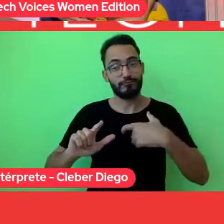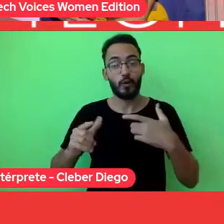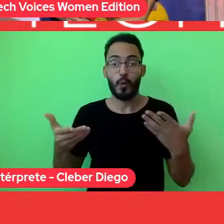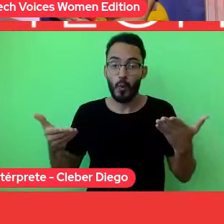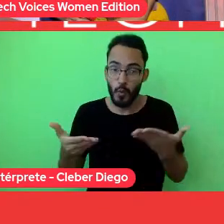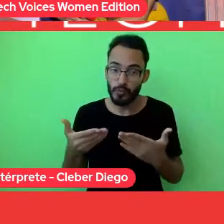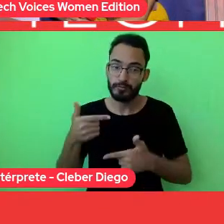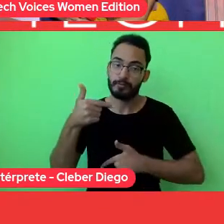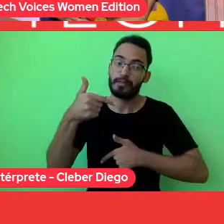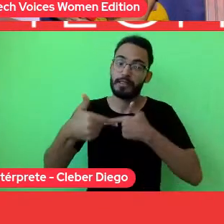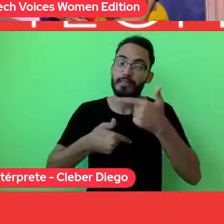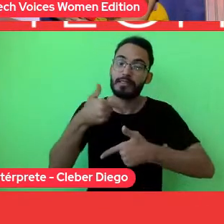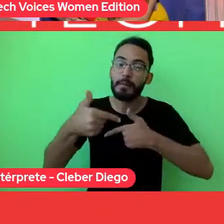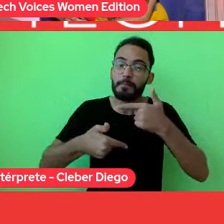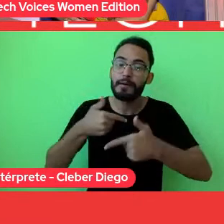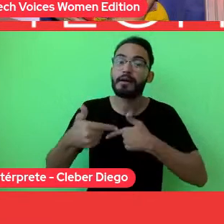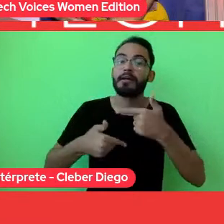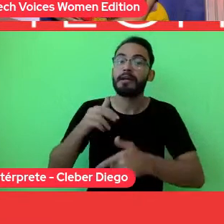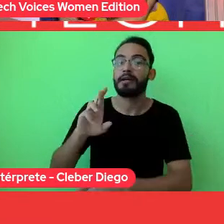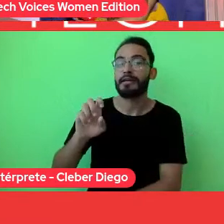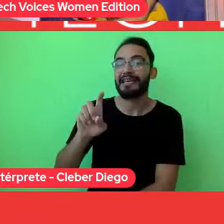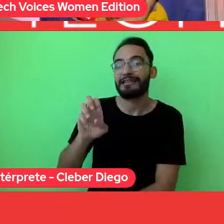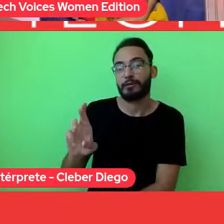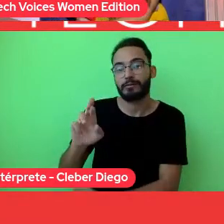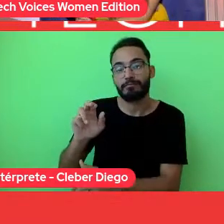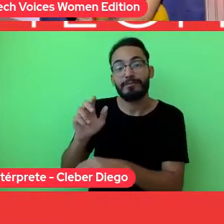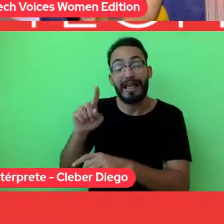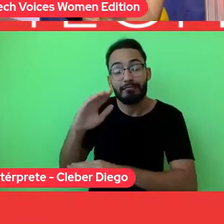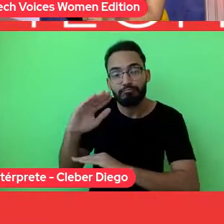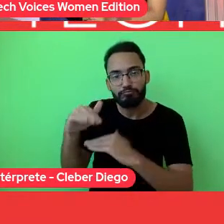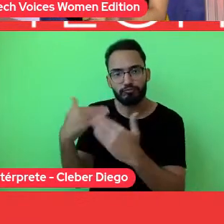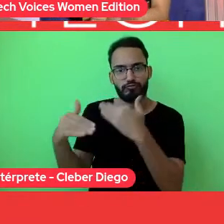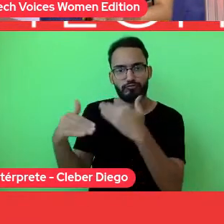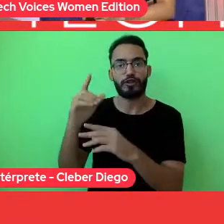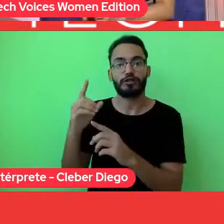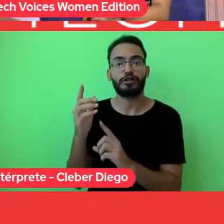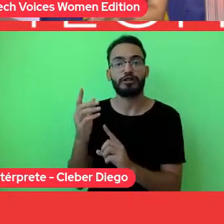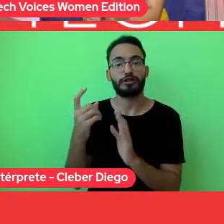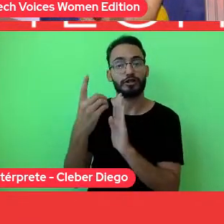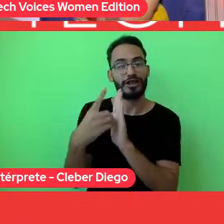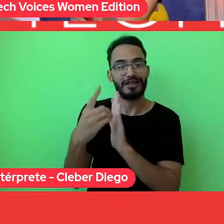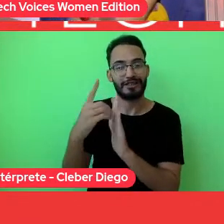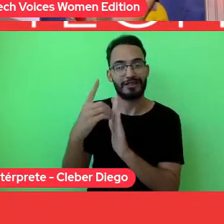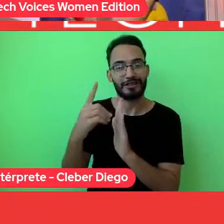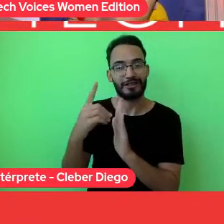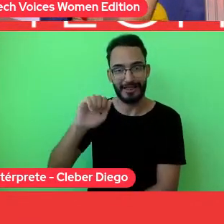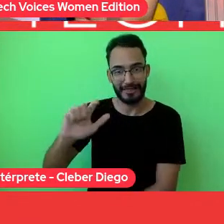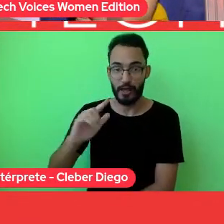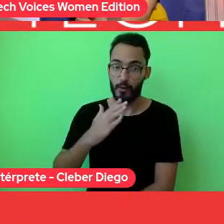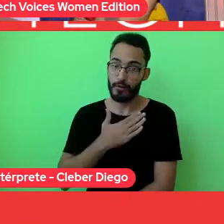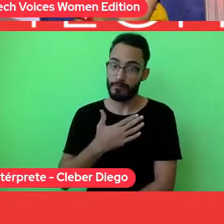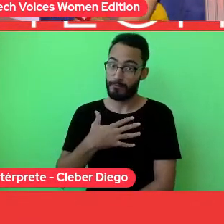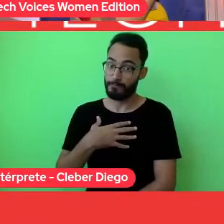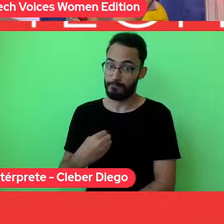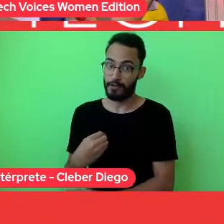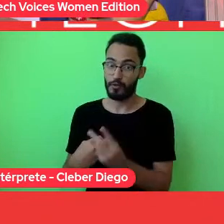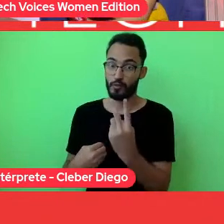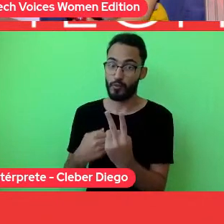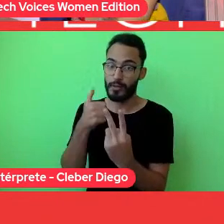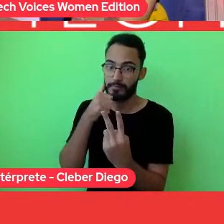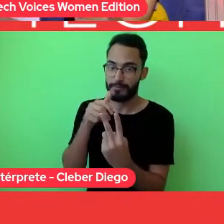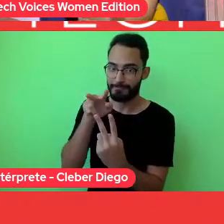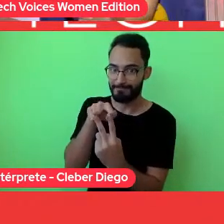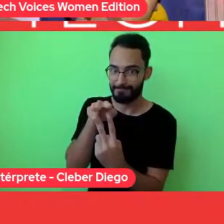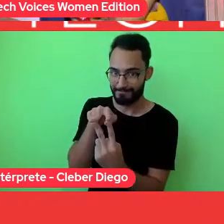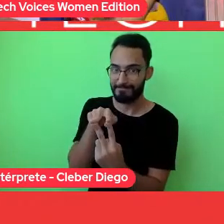Estou como uma head de transformação digital, uma executiva aqui na CIT. Eu sou mãe de duas meninas, a Júlia e a Luana. Estou